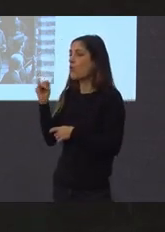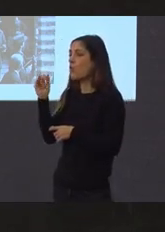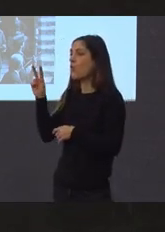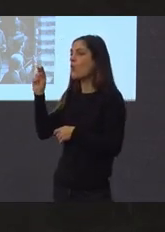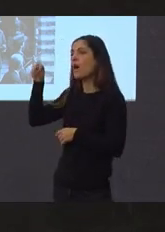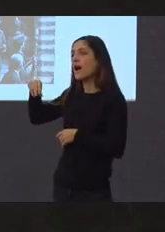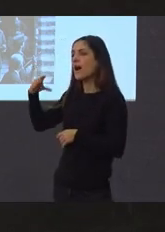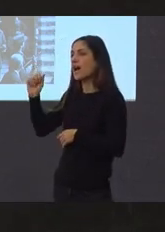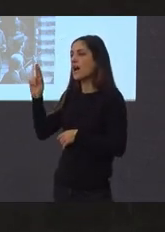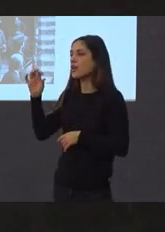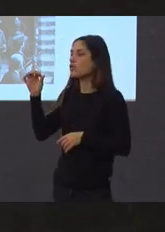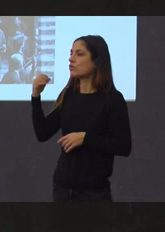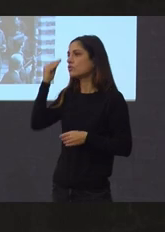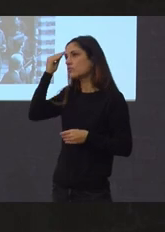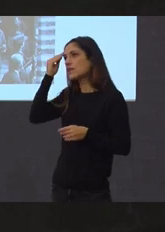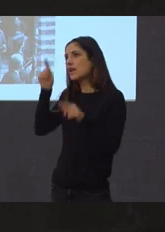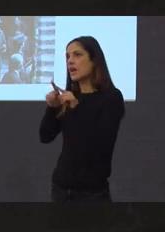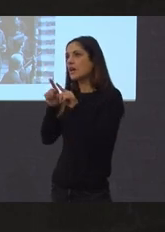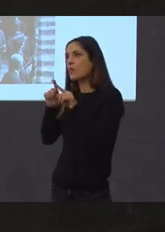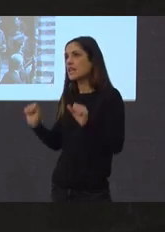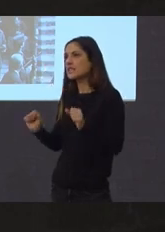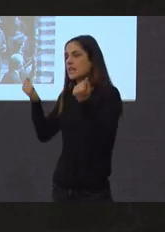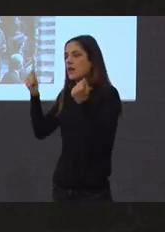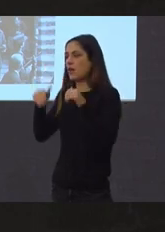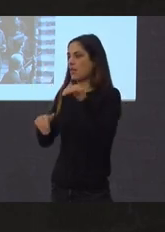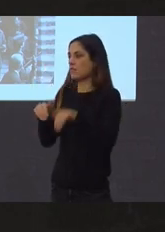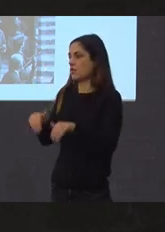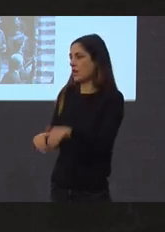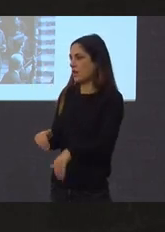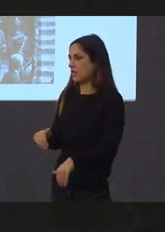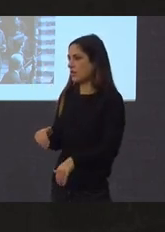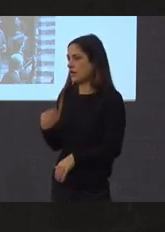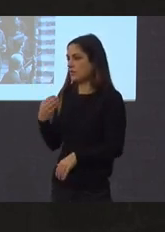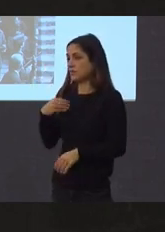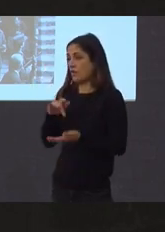a democracia o día 23 de febreiro de